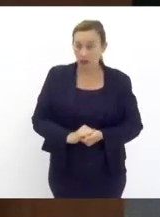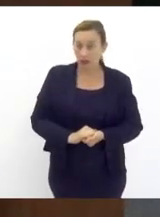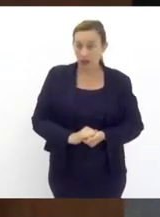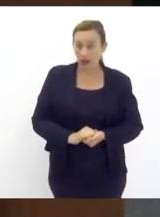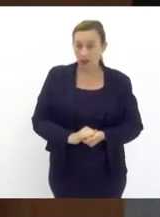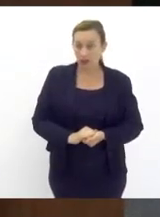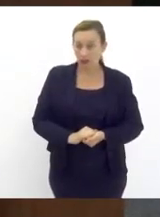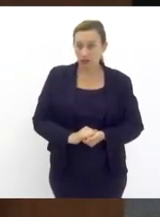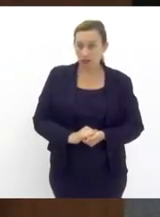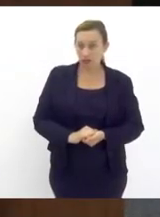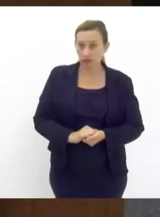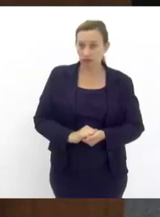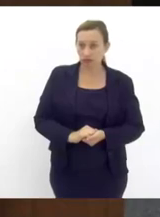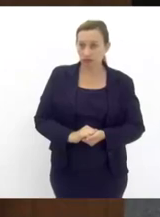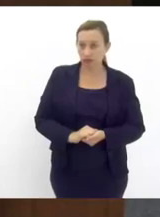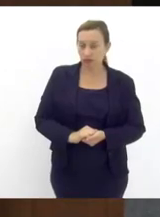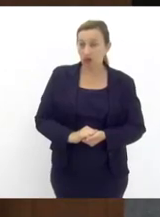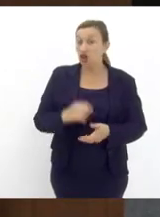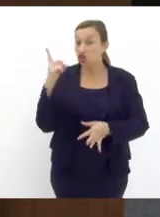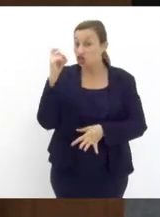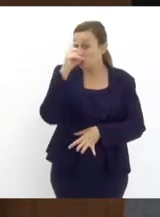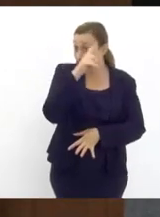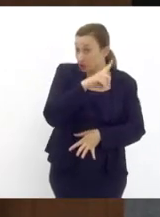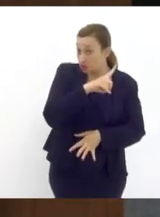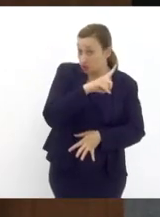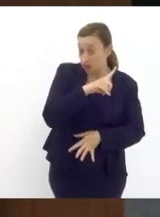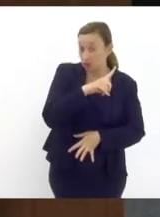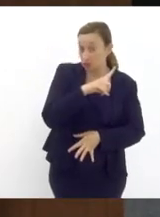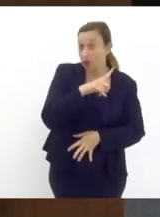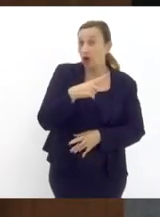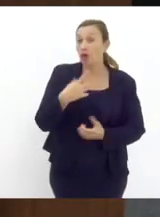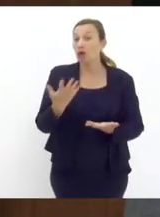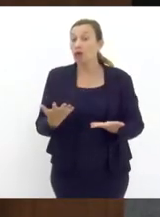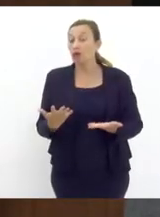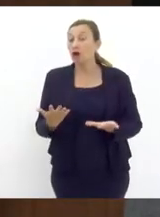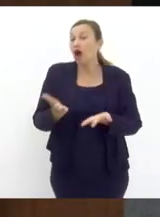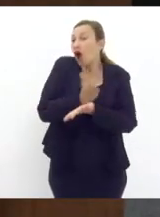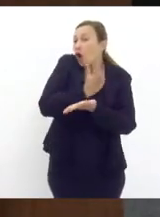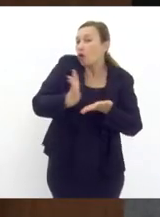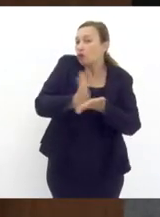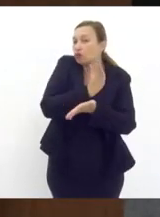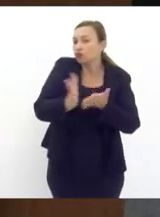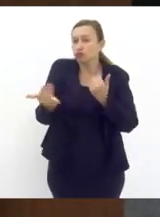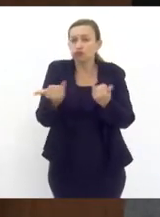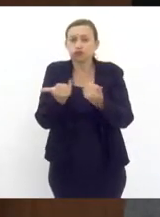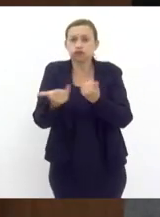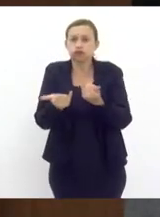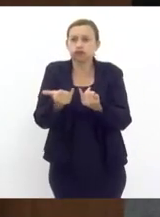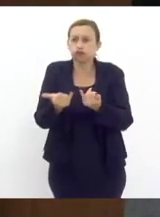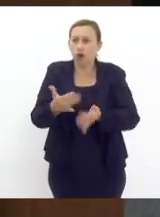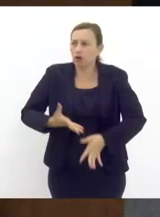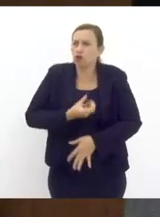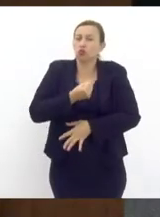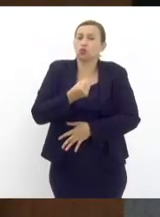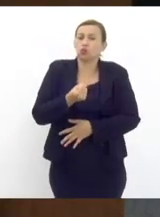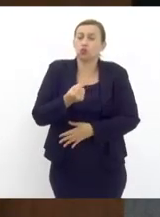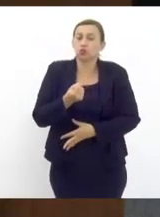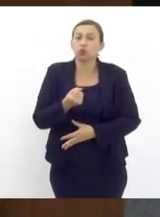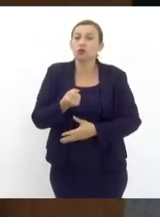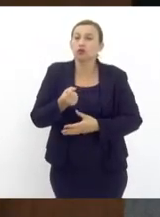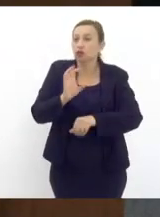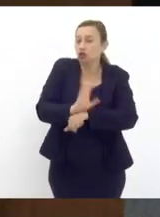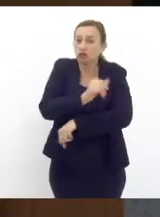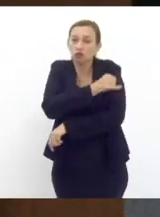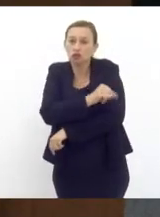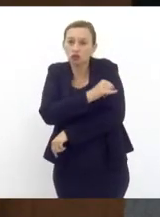extremamente nebulosos para dizer o mínimo alguns dados são alarmantes o que coloca o estado